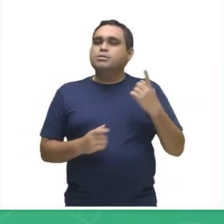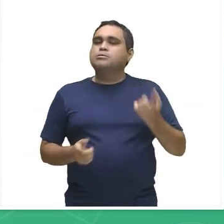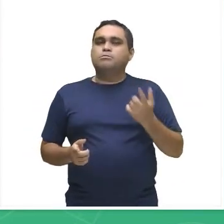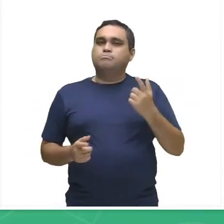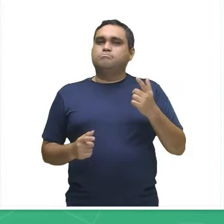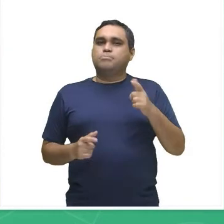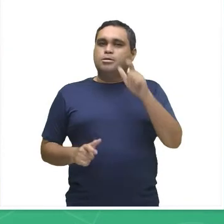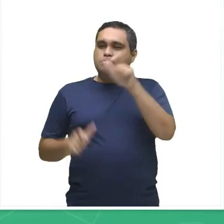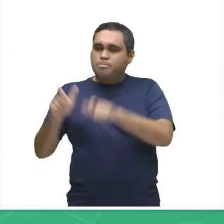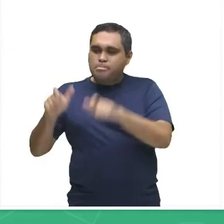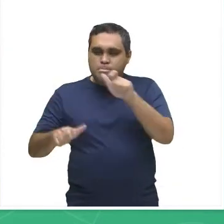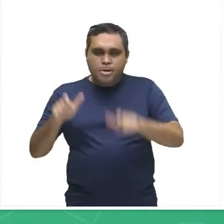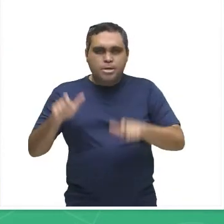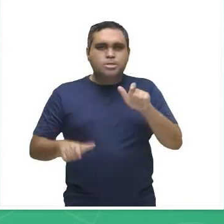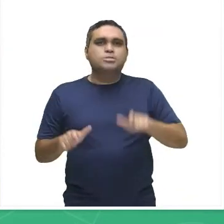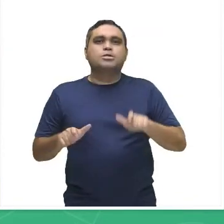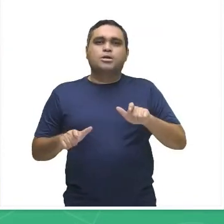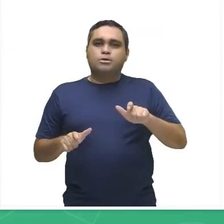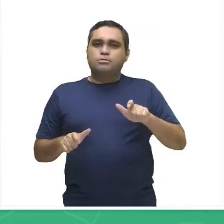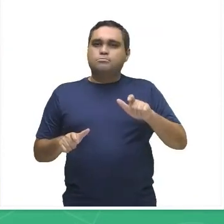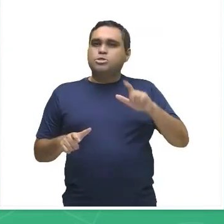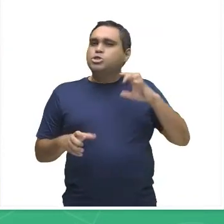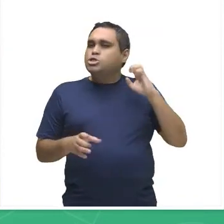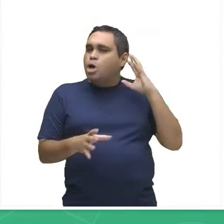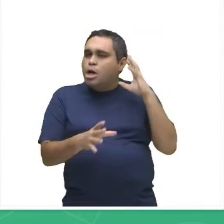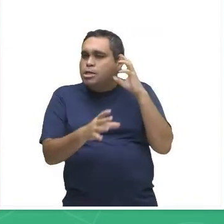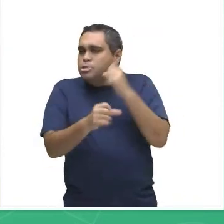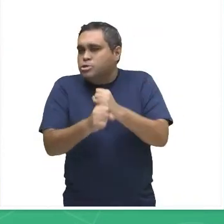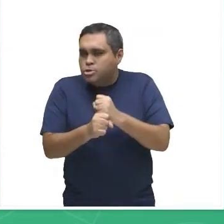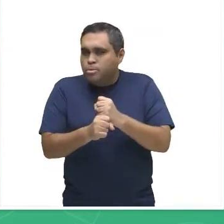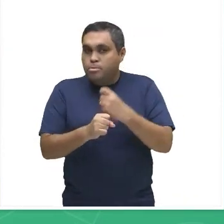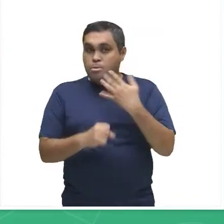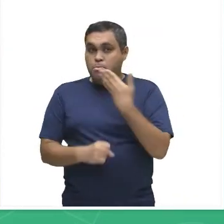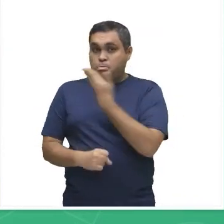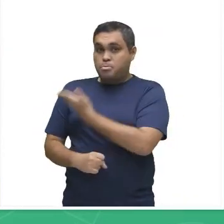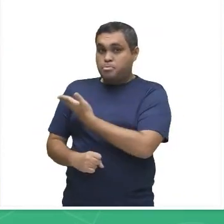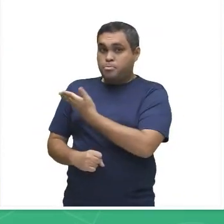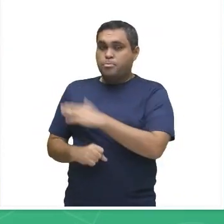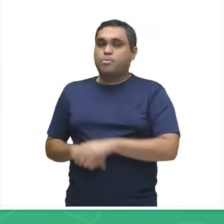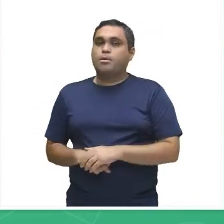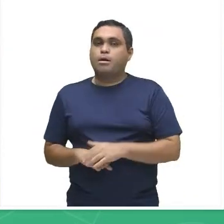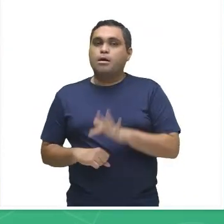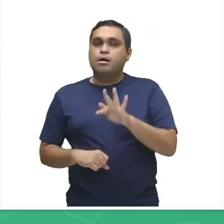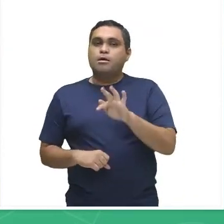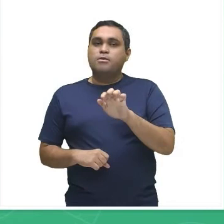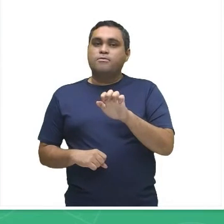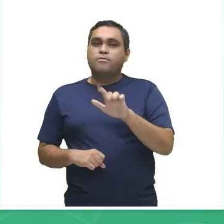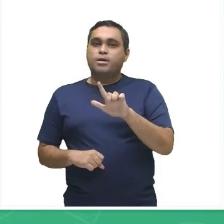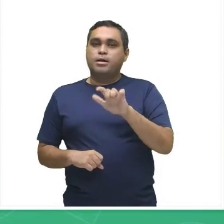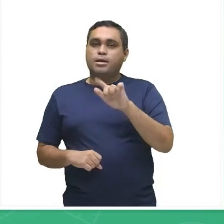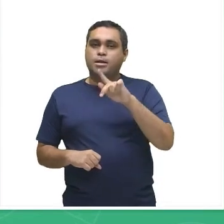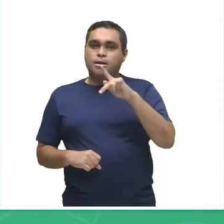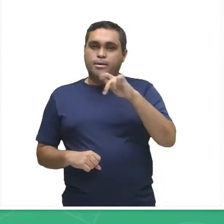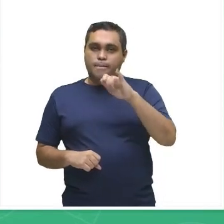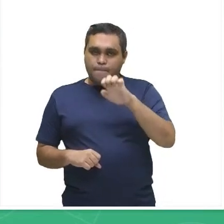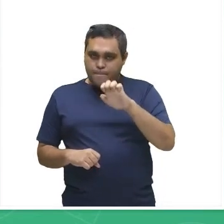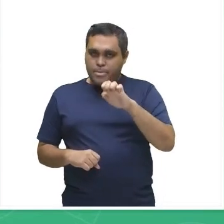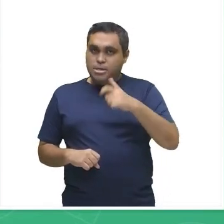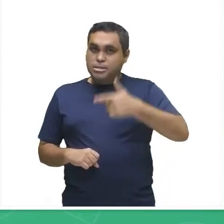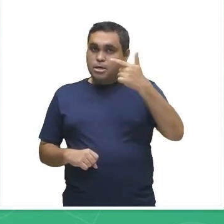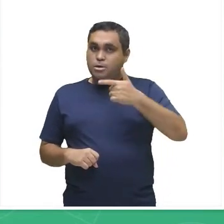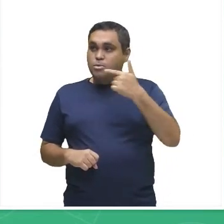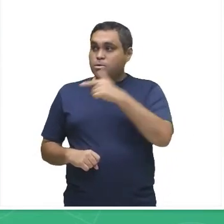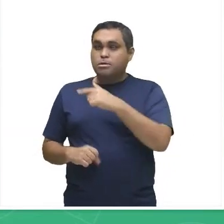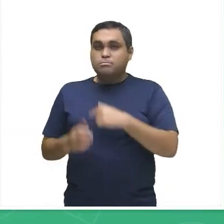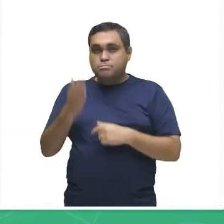conheceu nesse último momento de aula, começando por Filipe II da Macedônia, pai de Alexandre, que inicia o processo